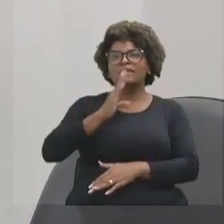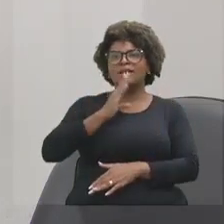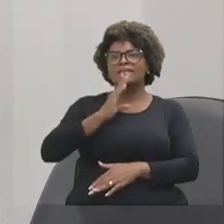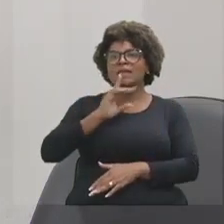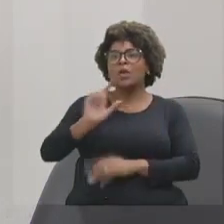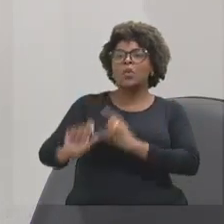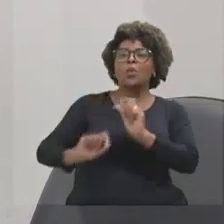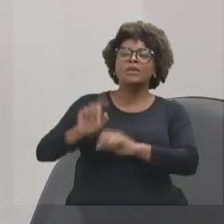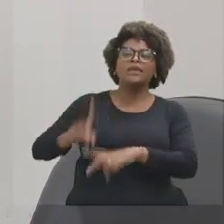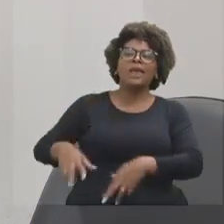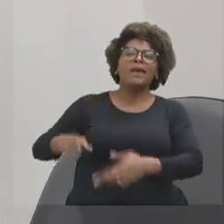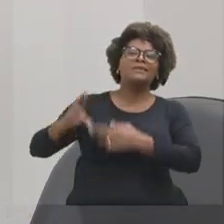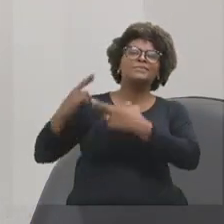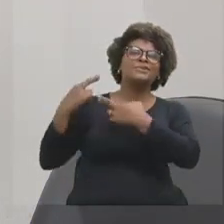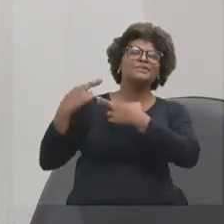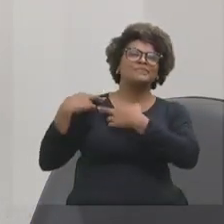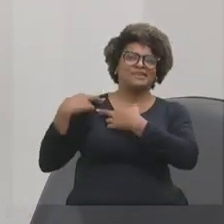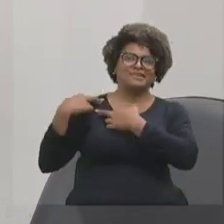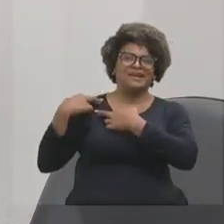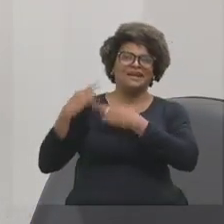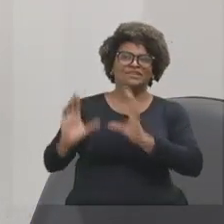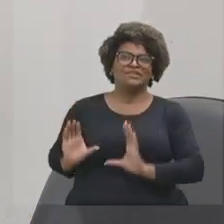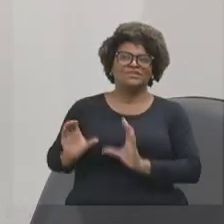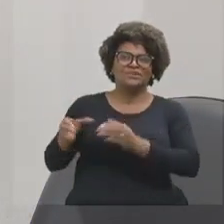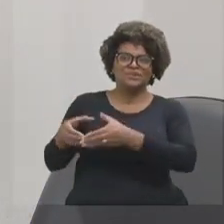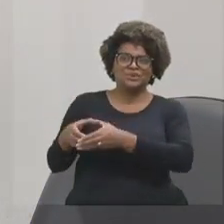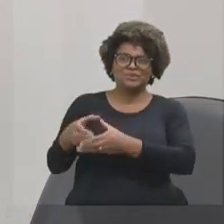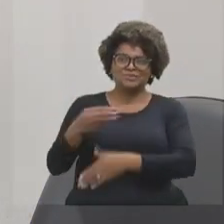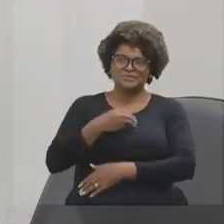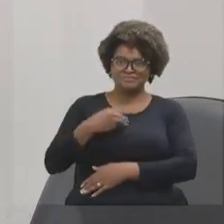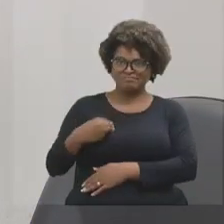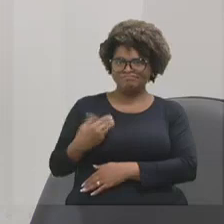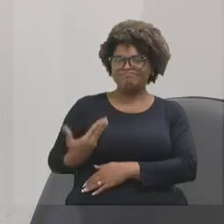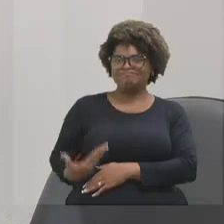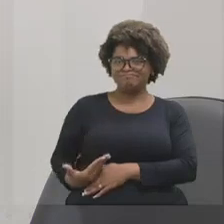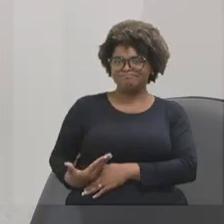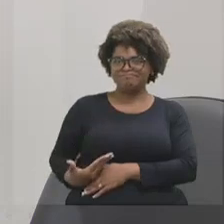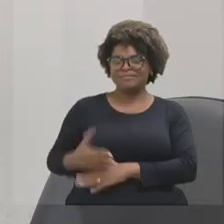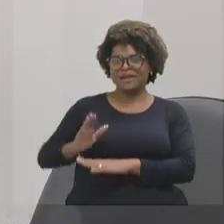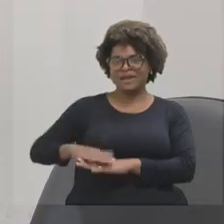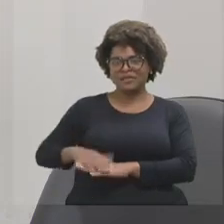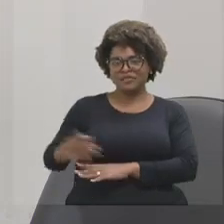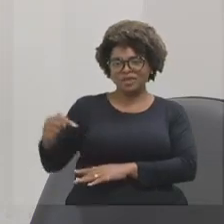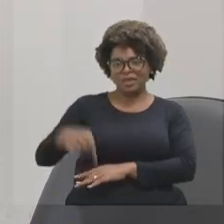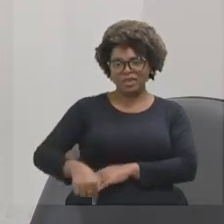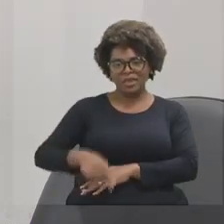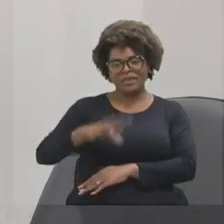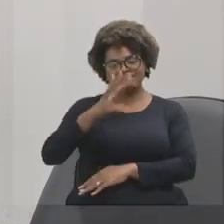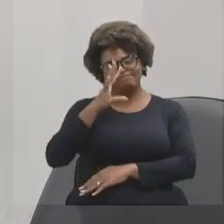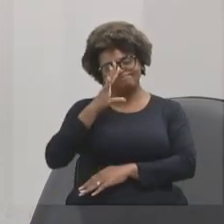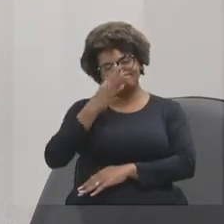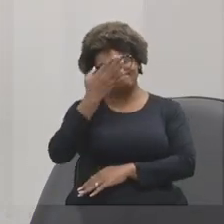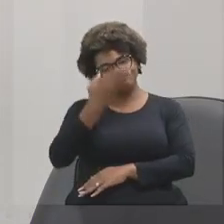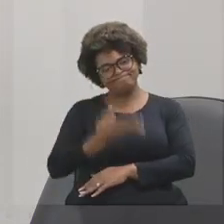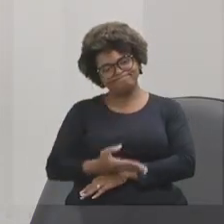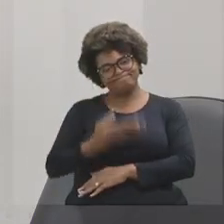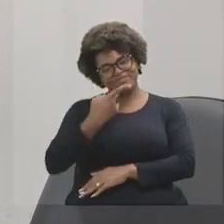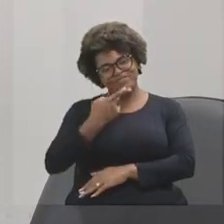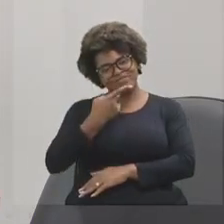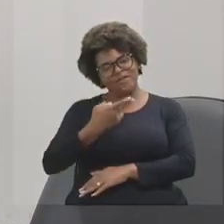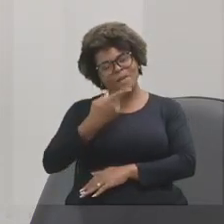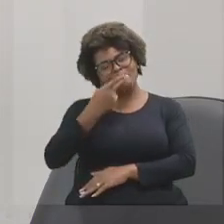então não podia deixar de vir aqui para prestar esse reconhecimento o meu mandato aqui ele é totalmente